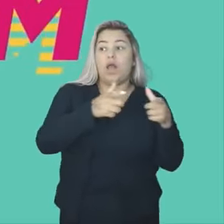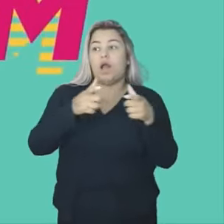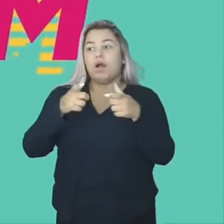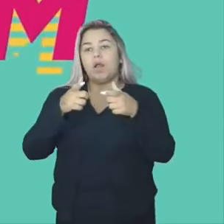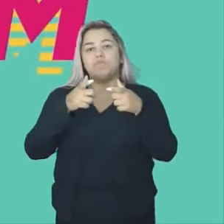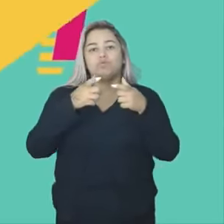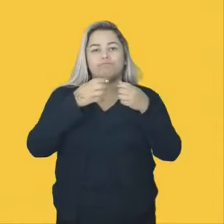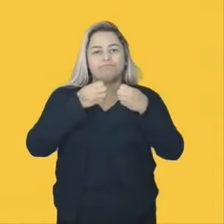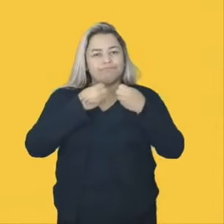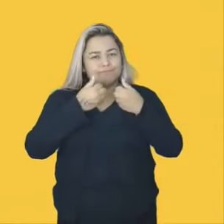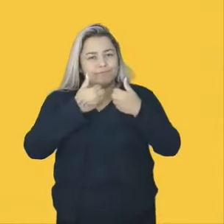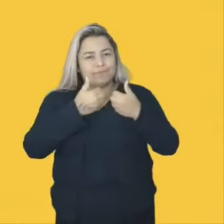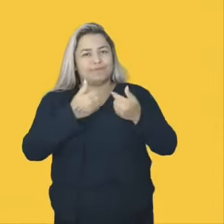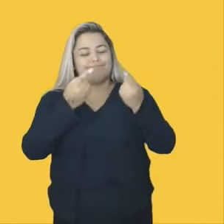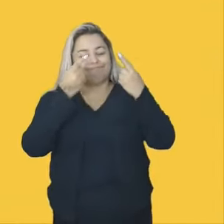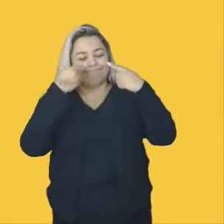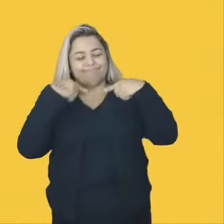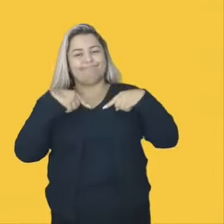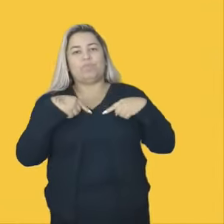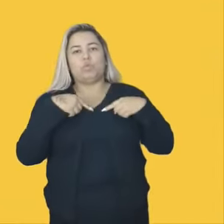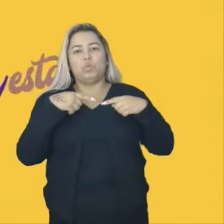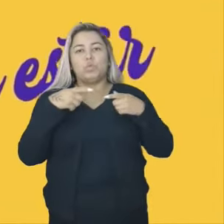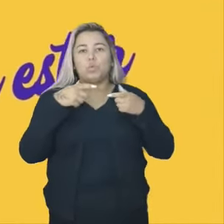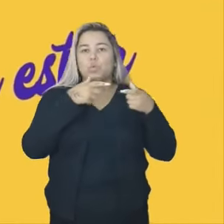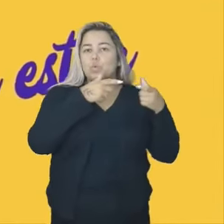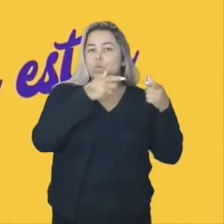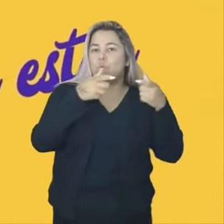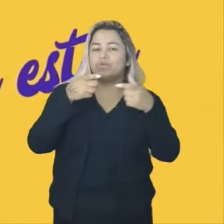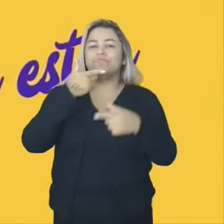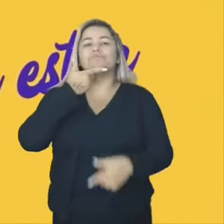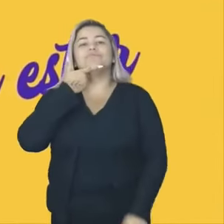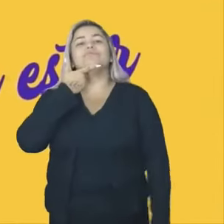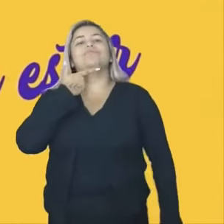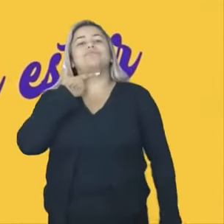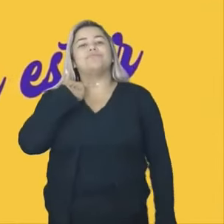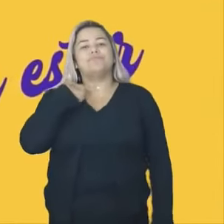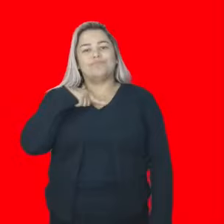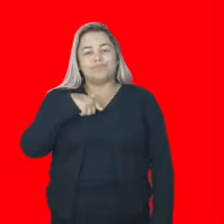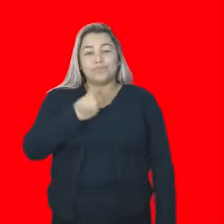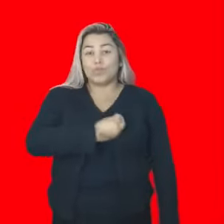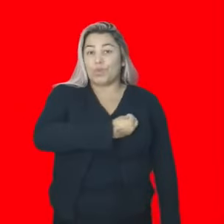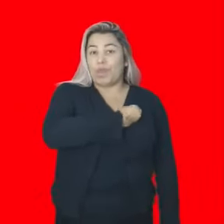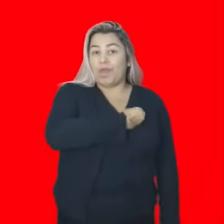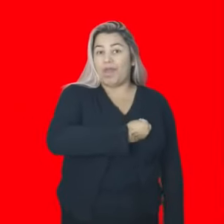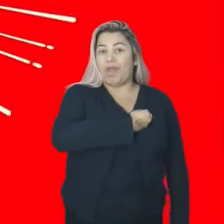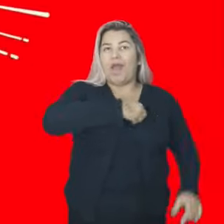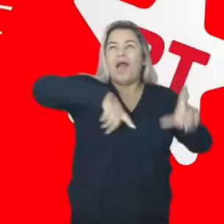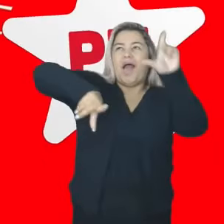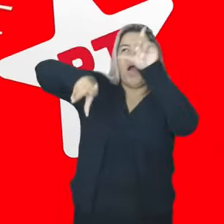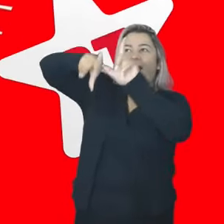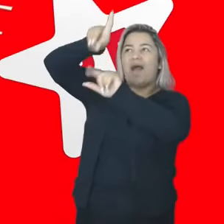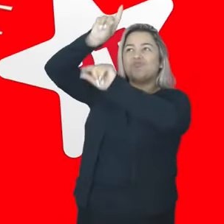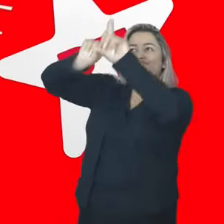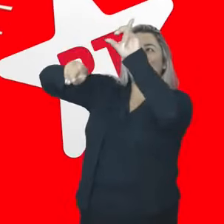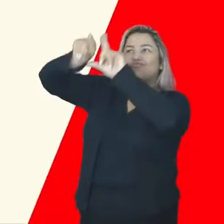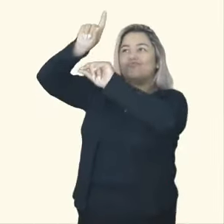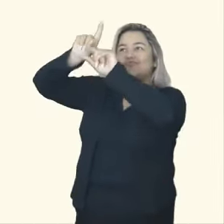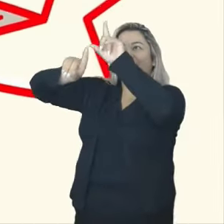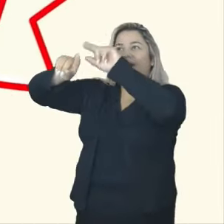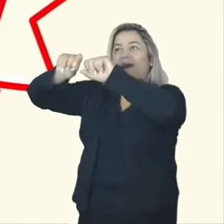é bom pra mim, é onde eu quiser estar. A estrela ainda